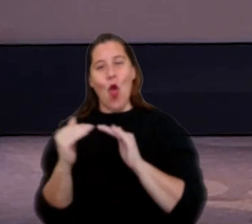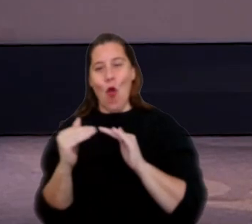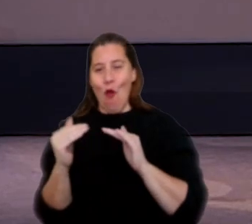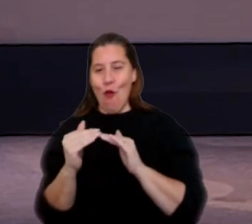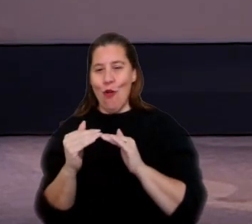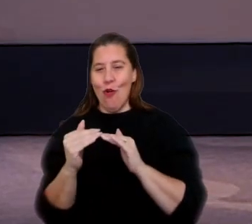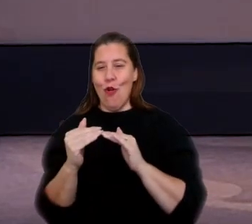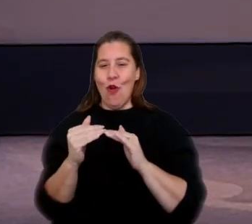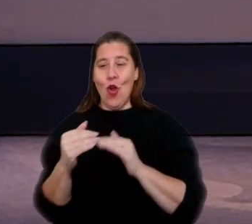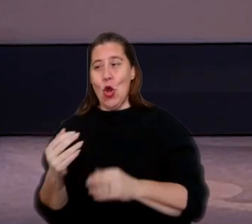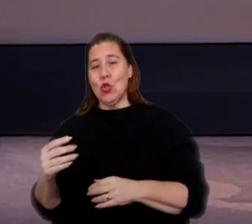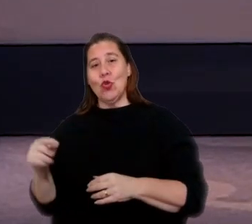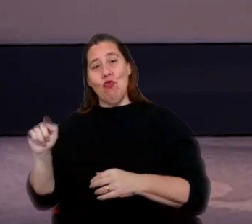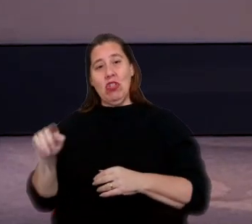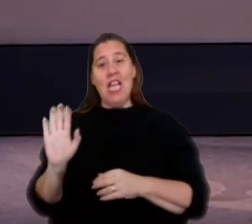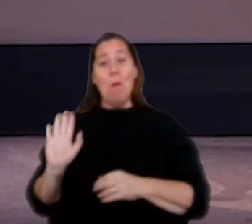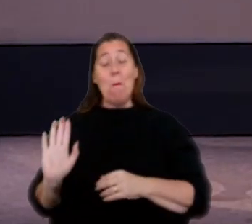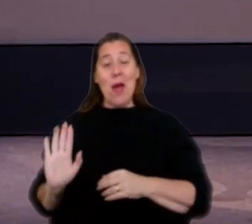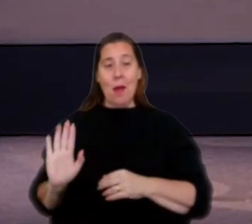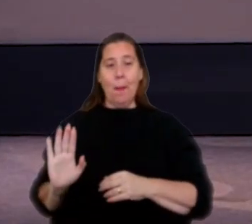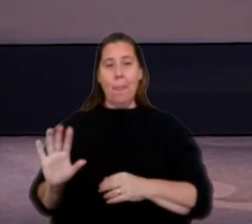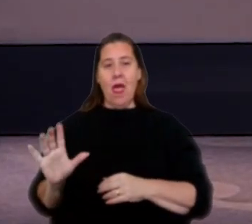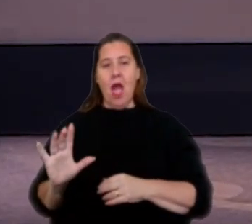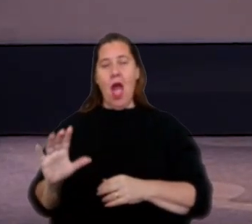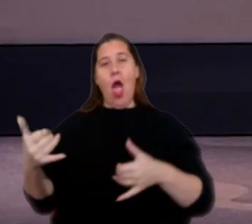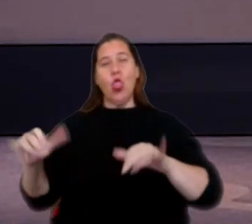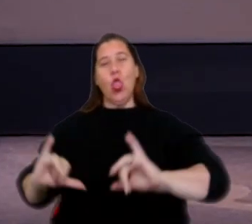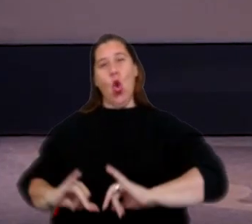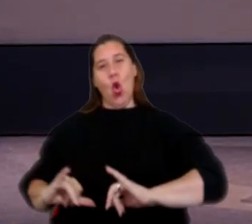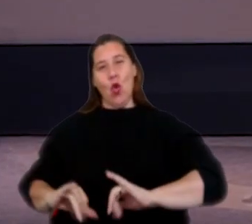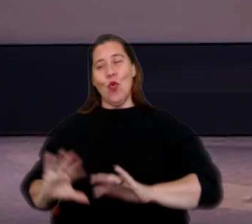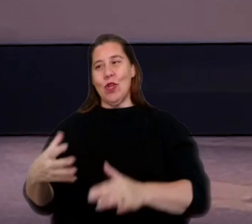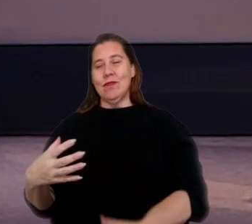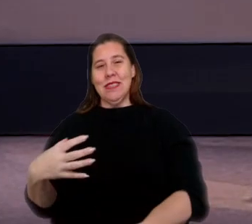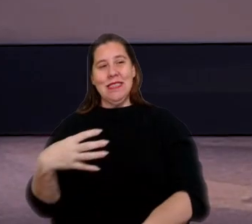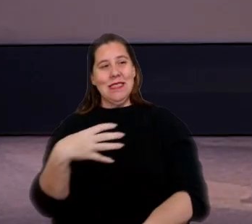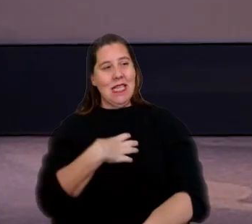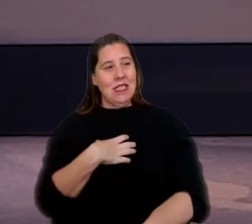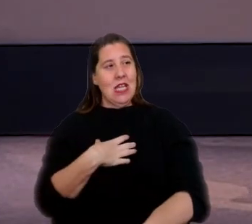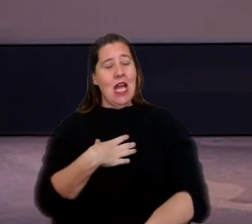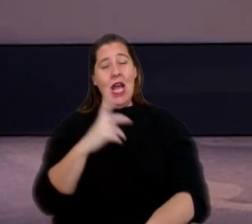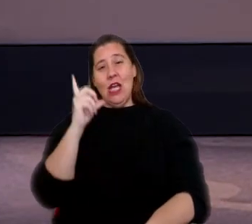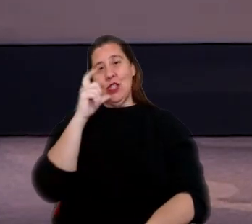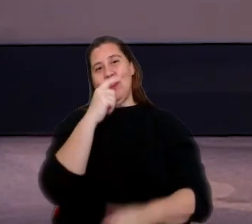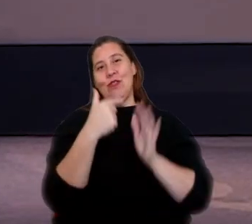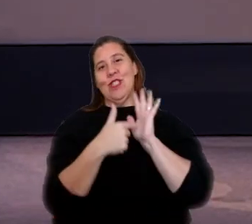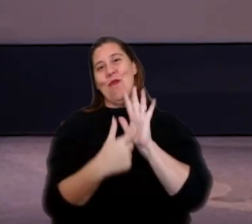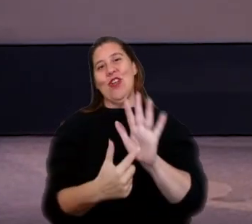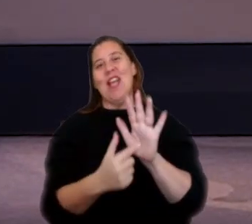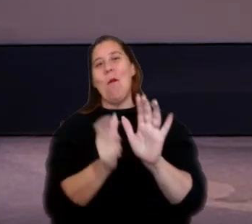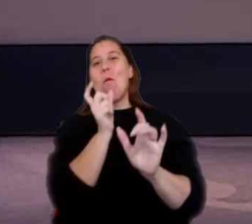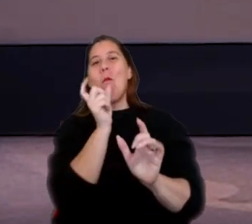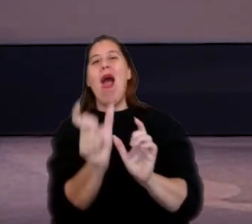Muito bem, concordo plenamente com você, mas é assim, a dor, quando você vive a dor, é muito difícil você